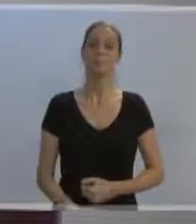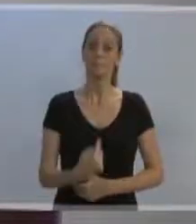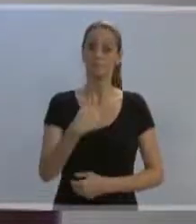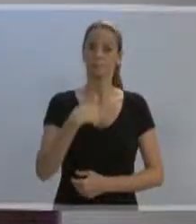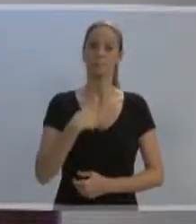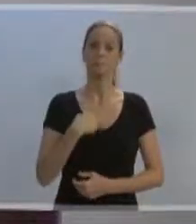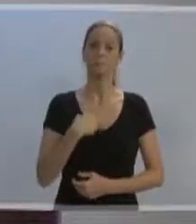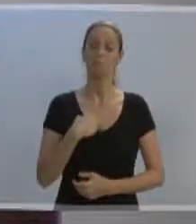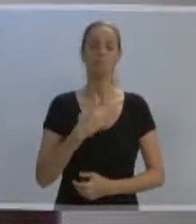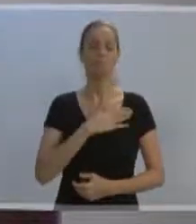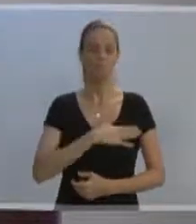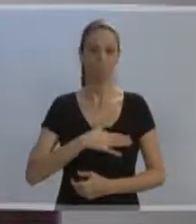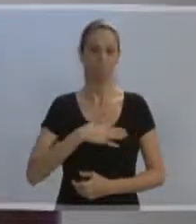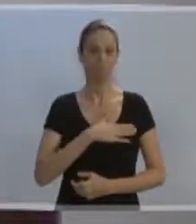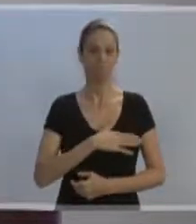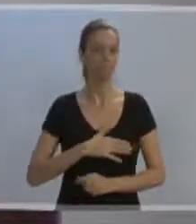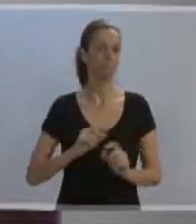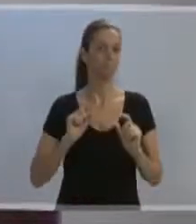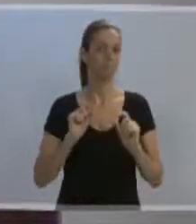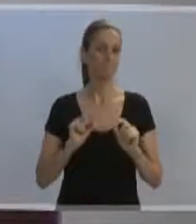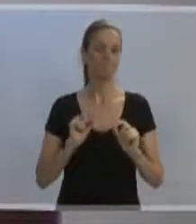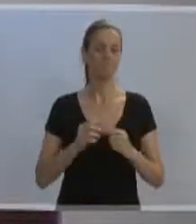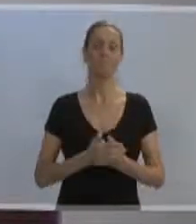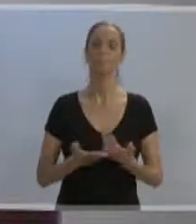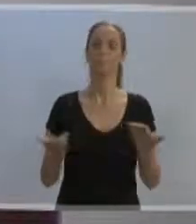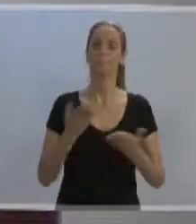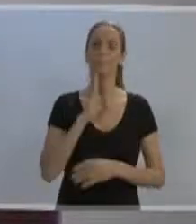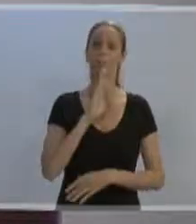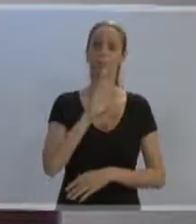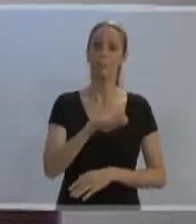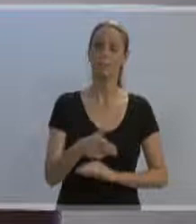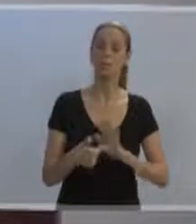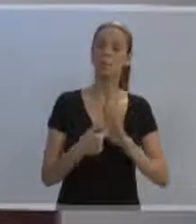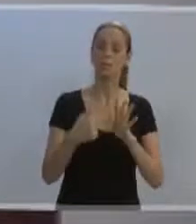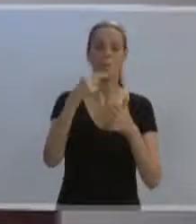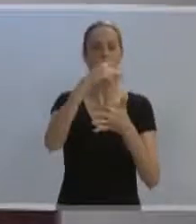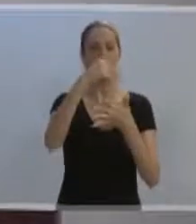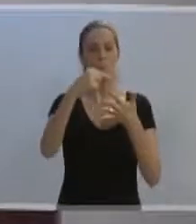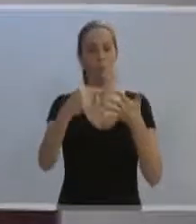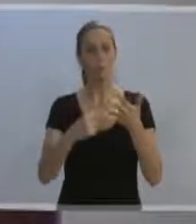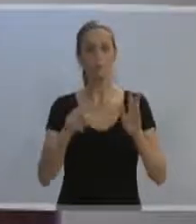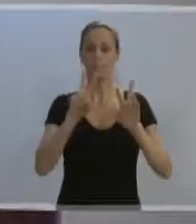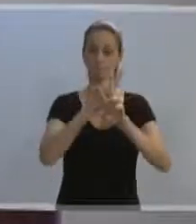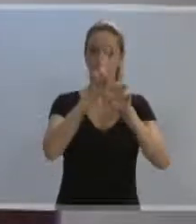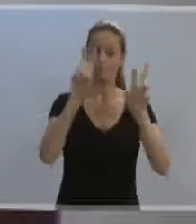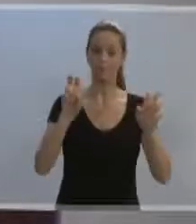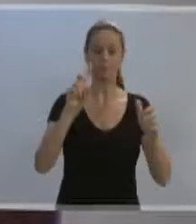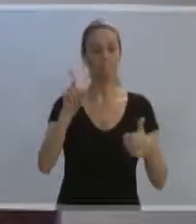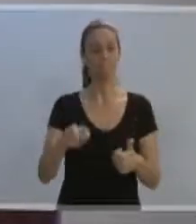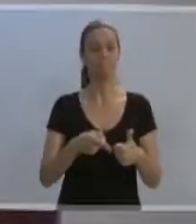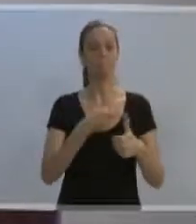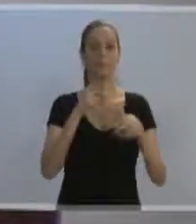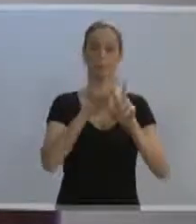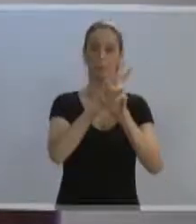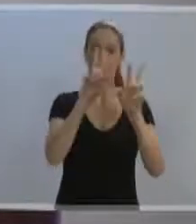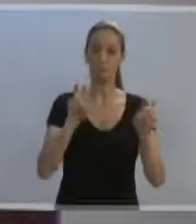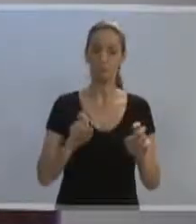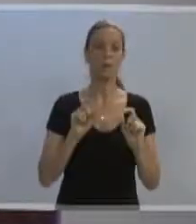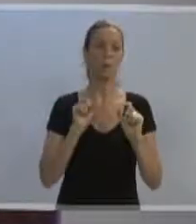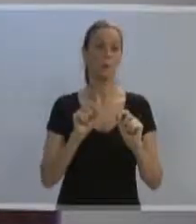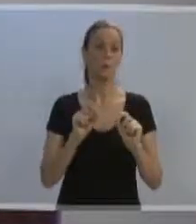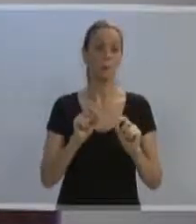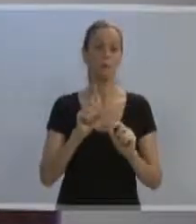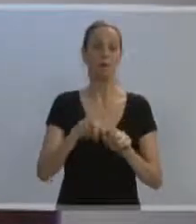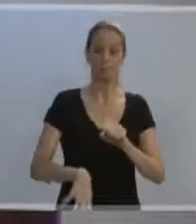gostaria é na tarde de hoje trazer alguns assuntos um deles inicialmente diz respeito ao